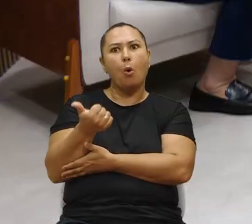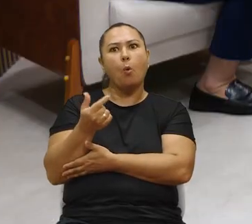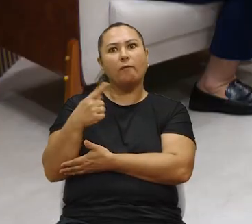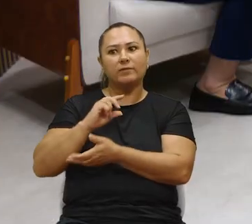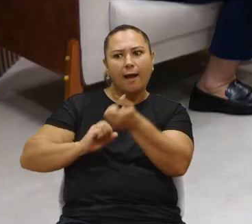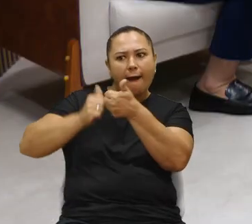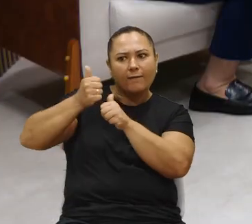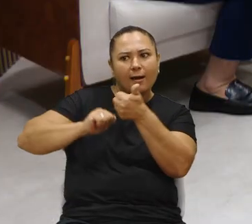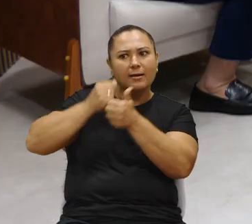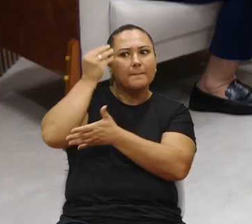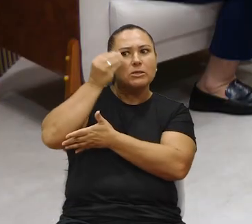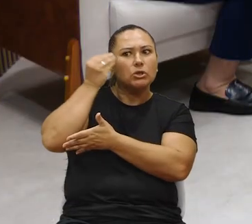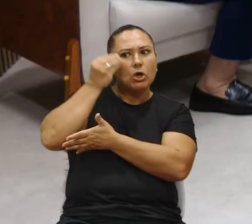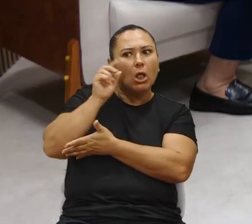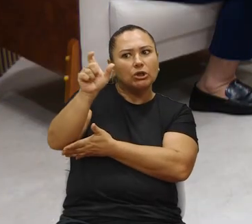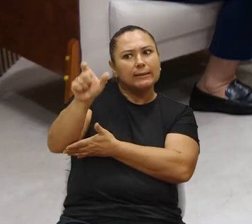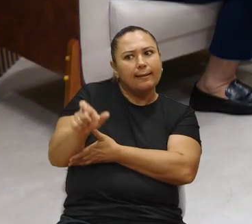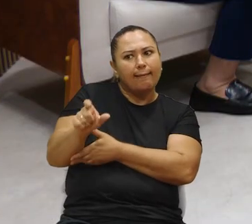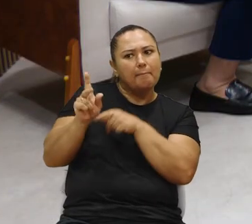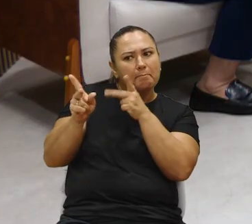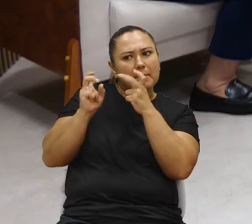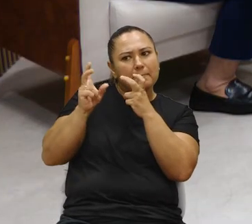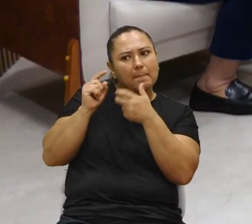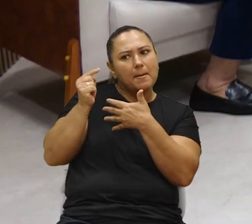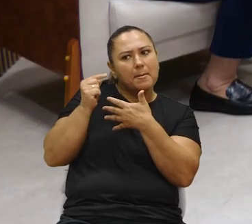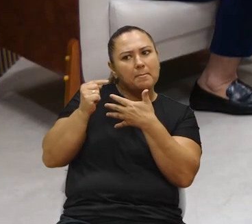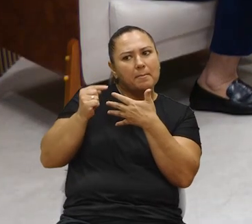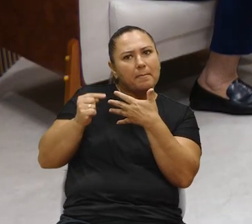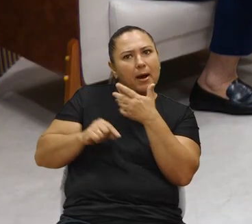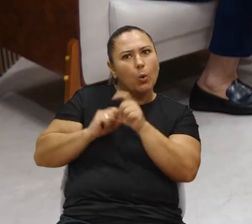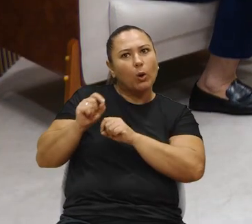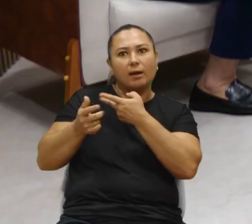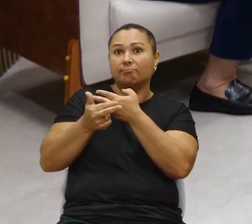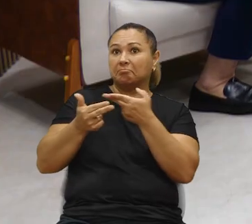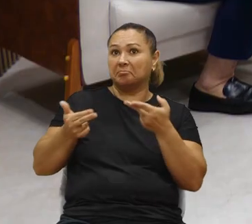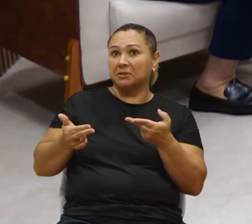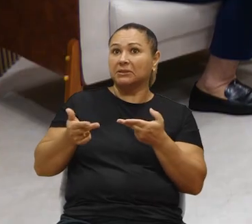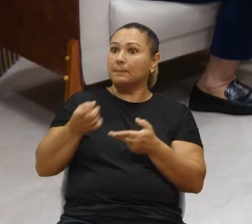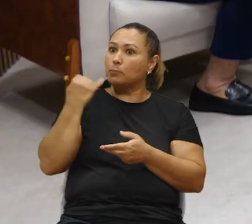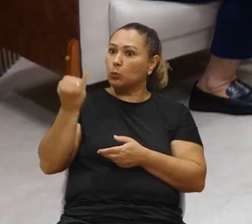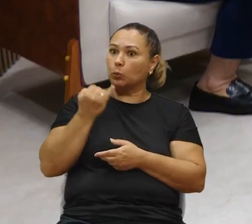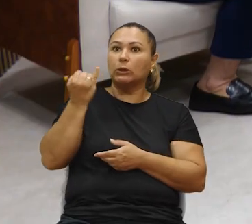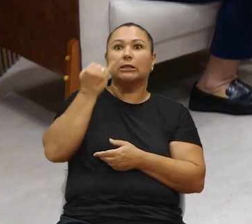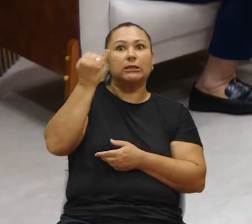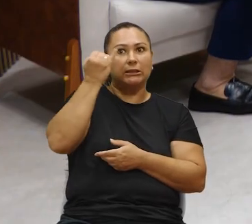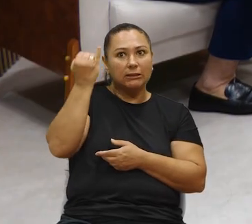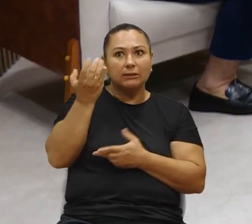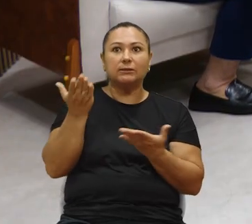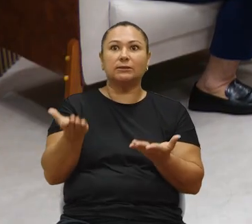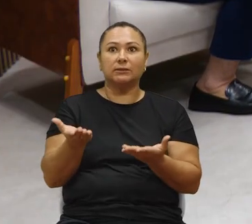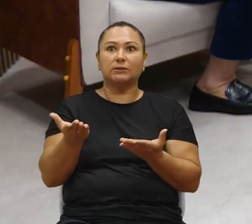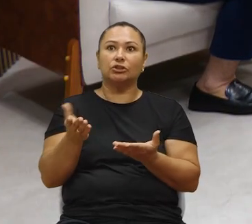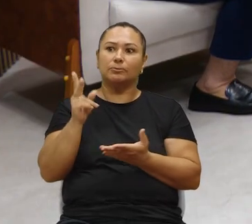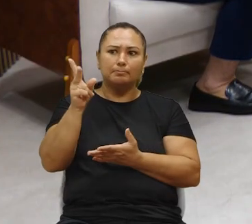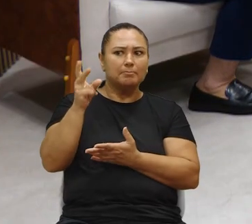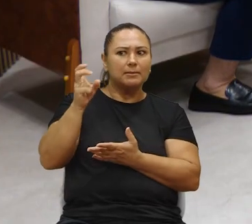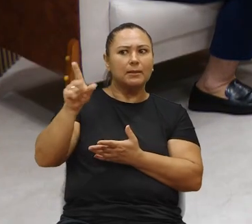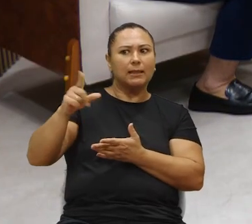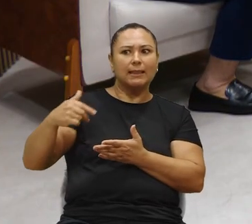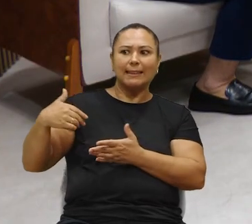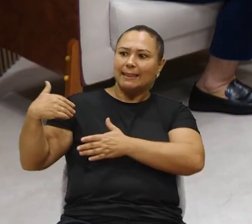muito boa. Aí fiz a avaliação psicológica dela, identifiquei ali, né, os fatores extremamente importantes